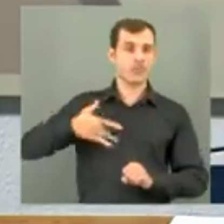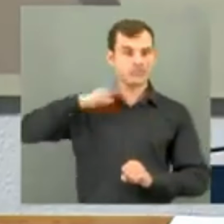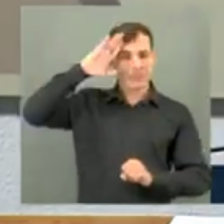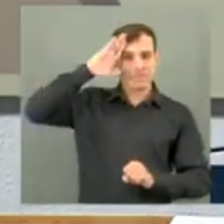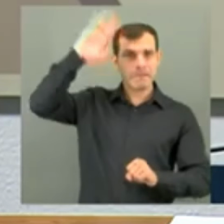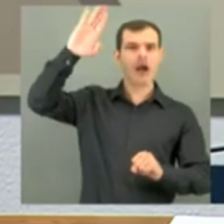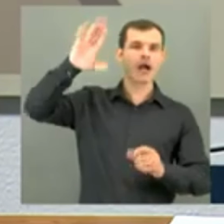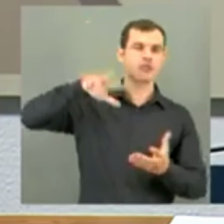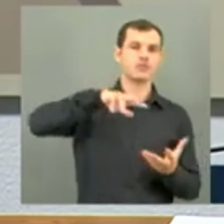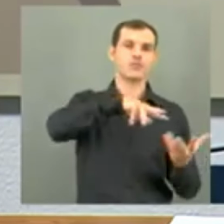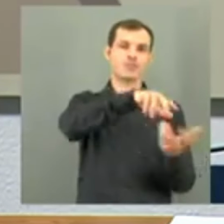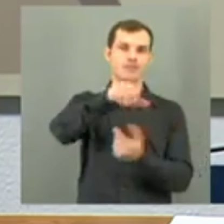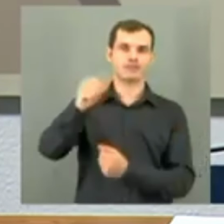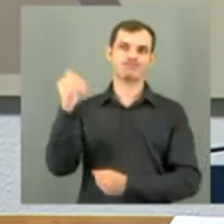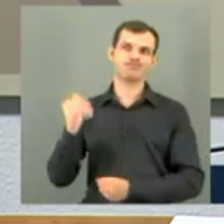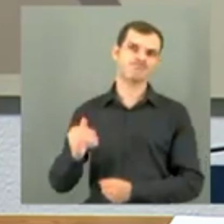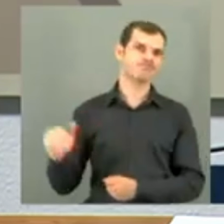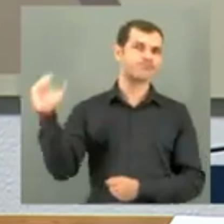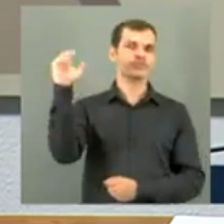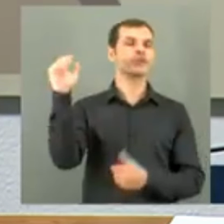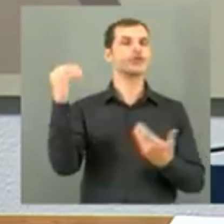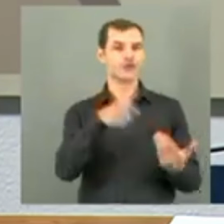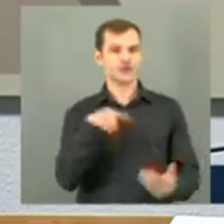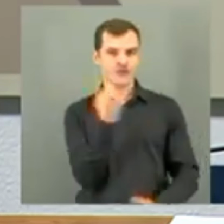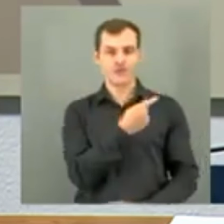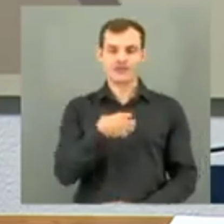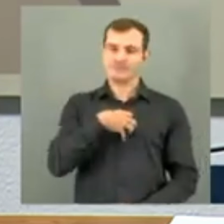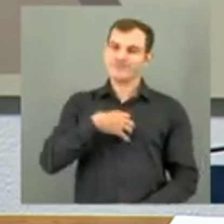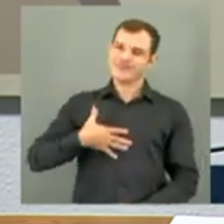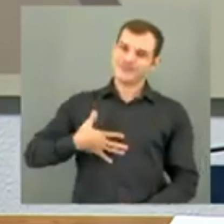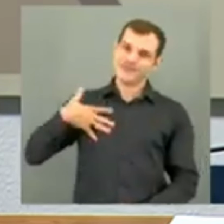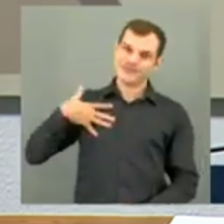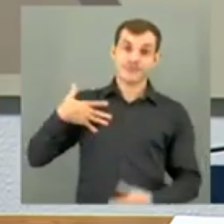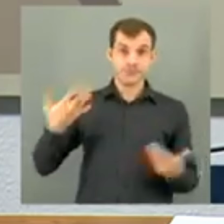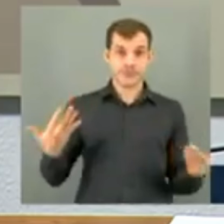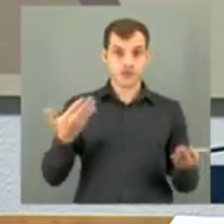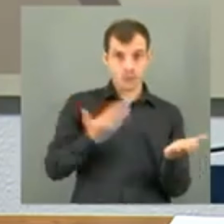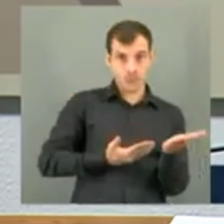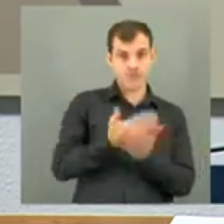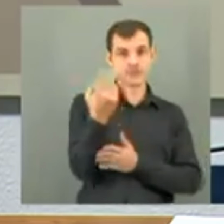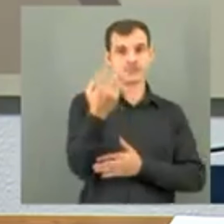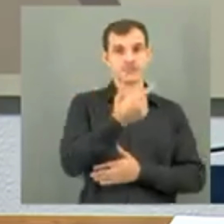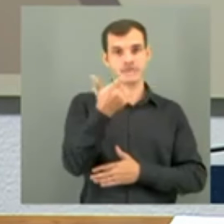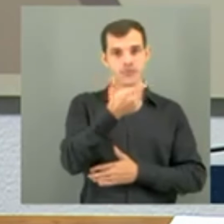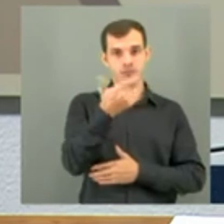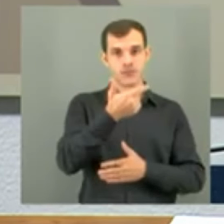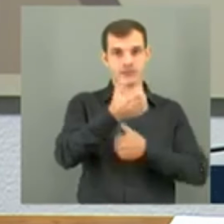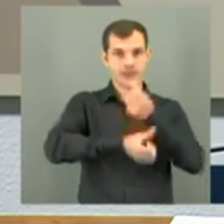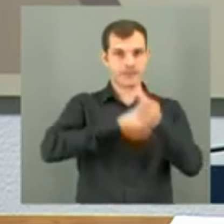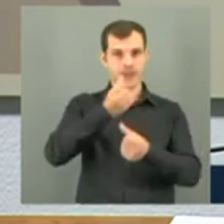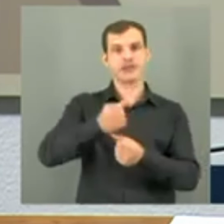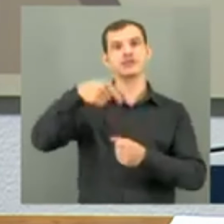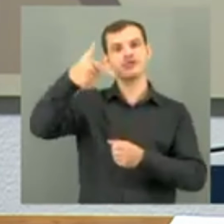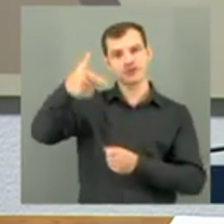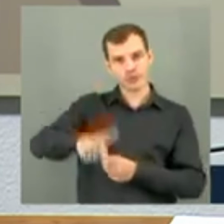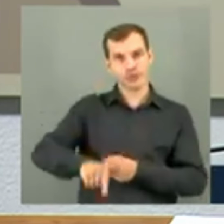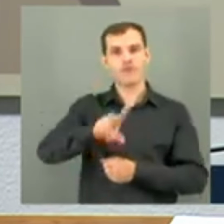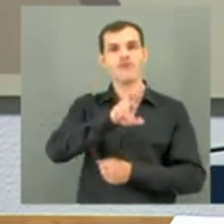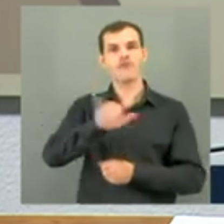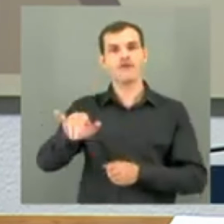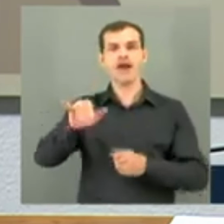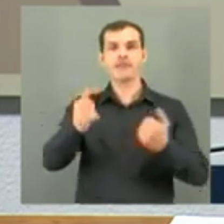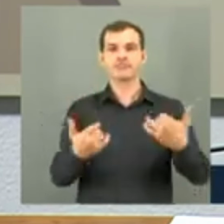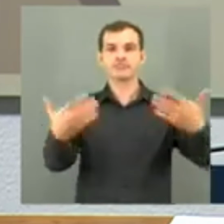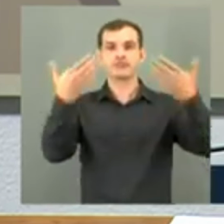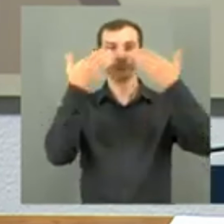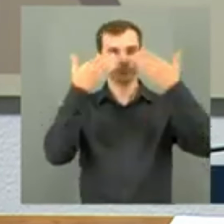mundo, que muito nos orgulha. E no início do segundo semestre, teremos uma nova audiência pública, ampliando